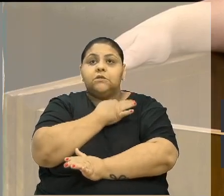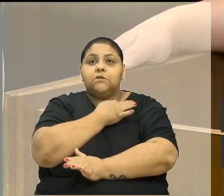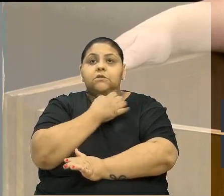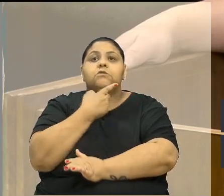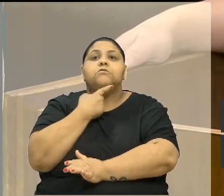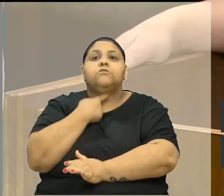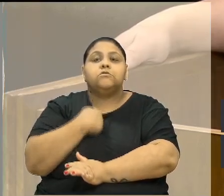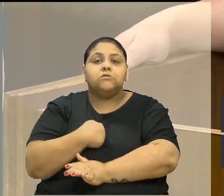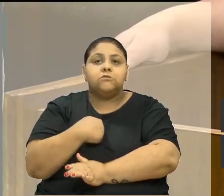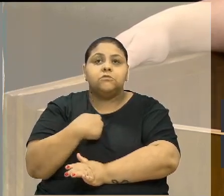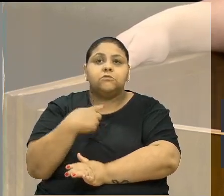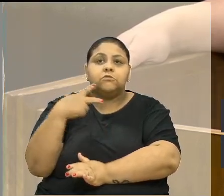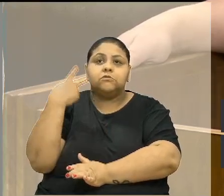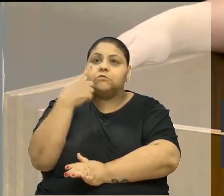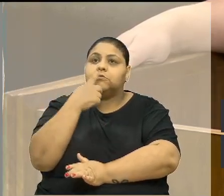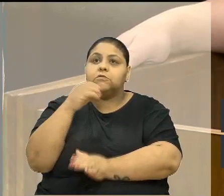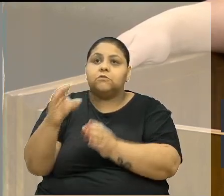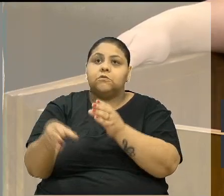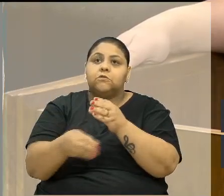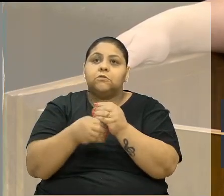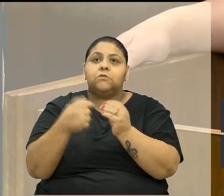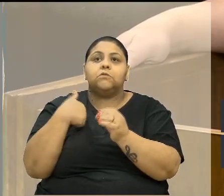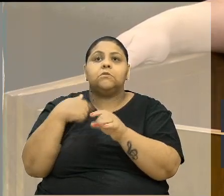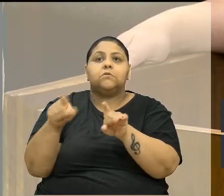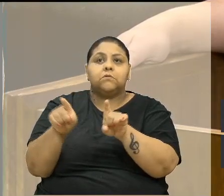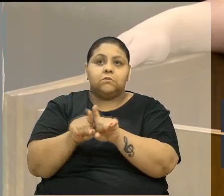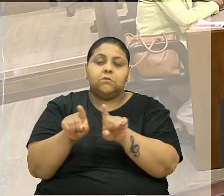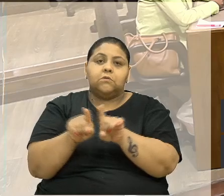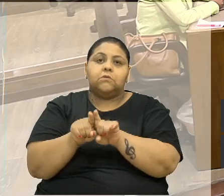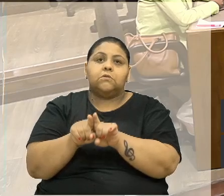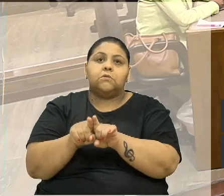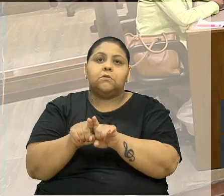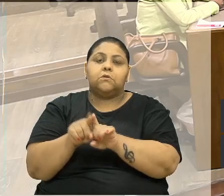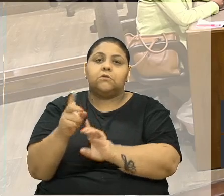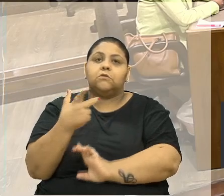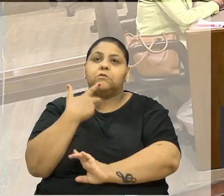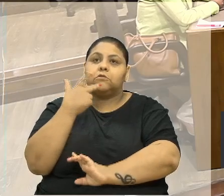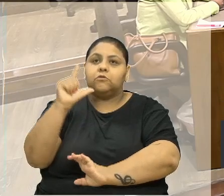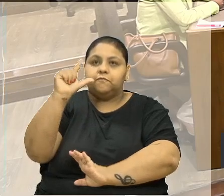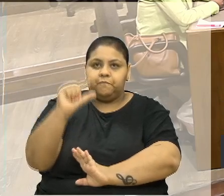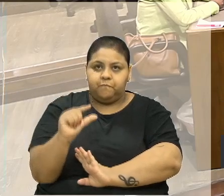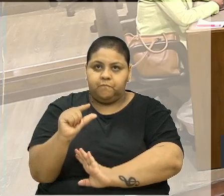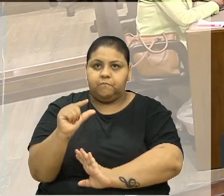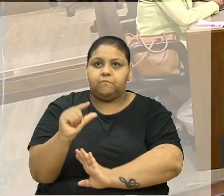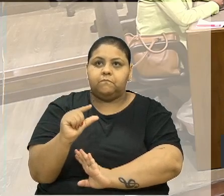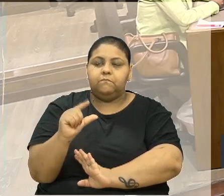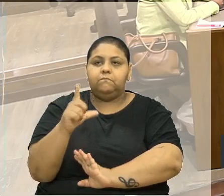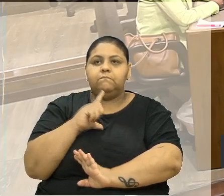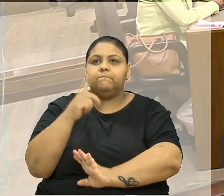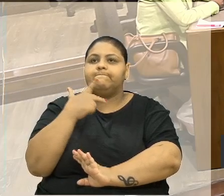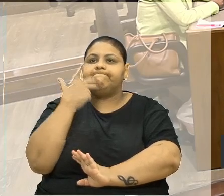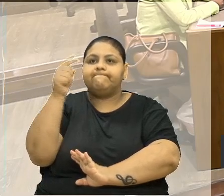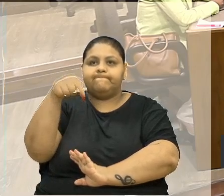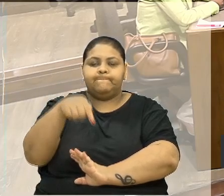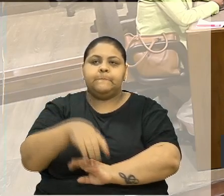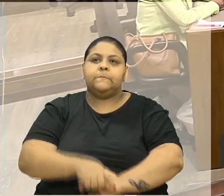desejamos. Vereadora Rose, sua parte. Eu também queria reforçar um pouco isso que tem sido falado